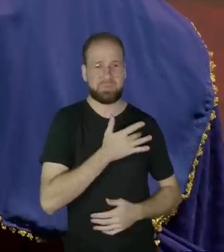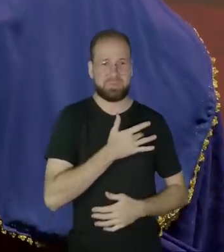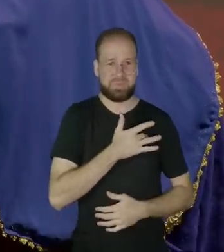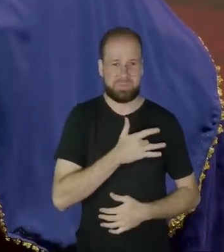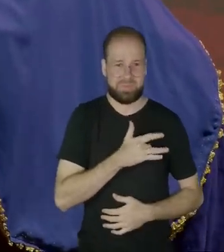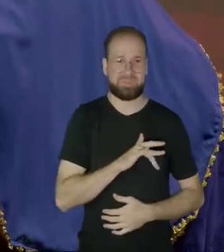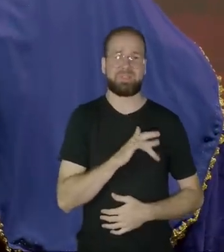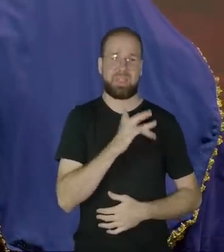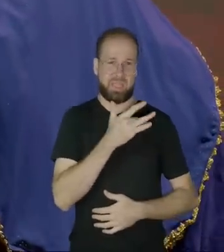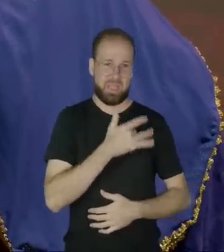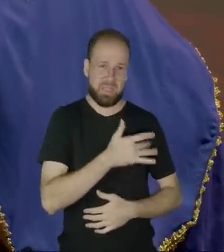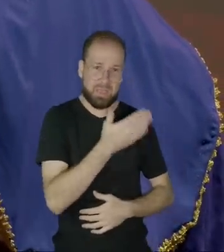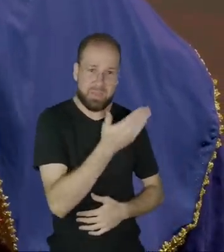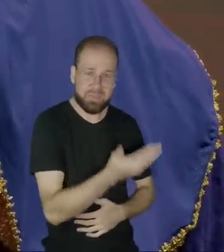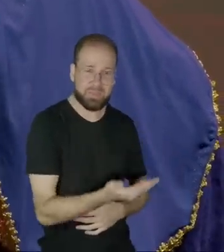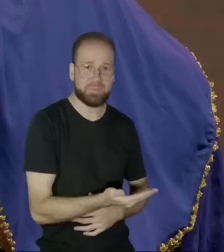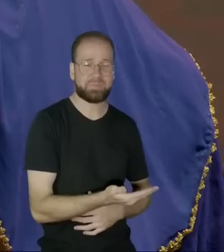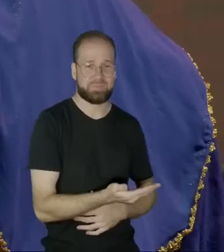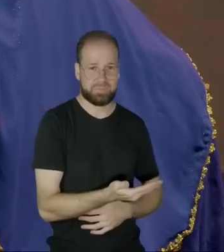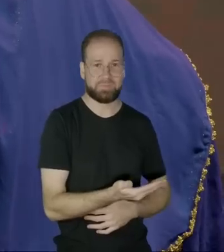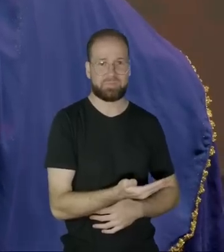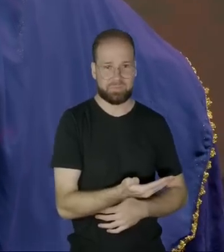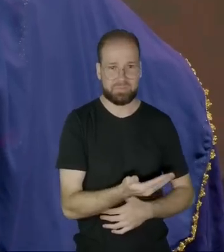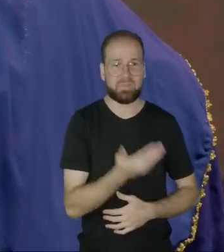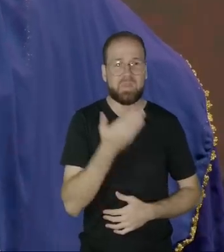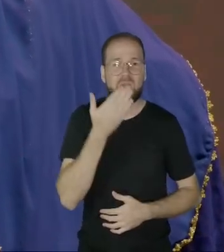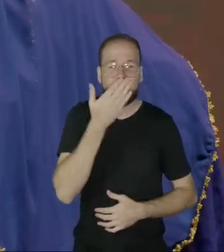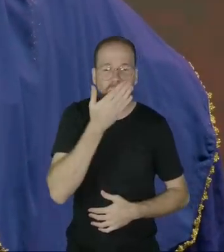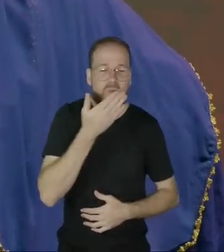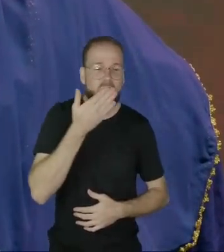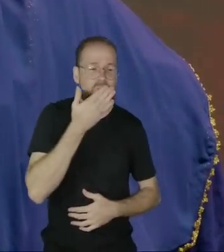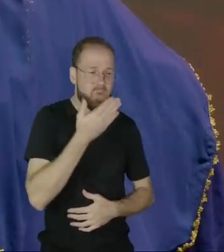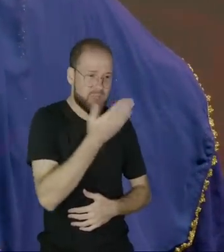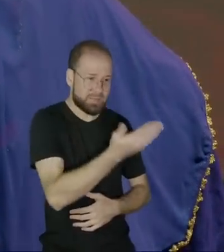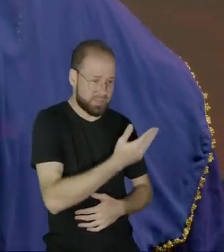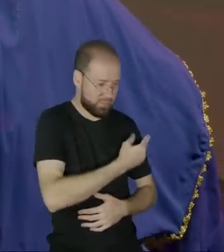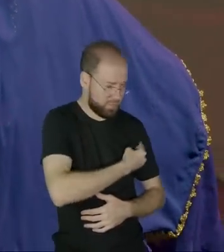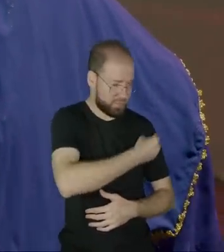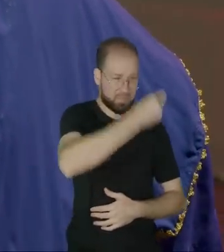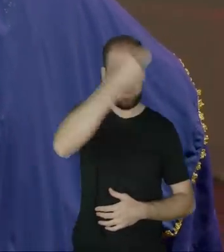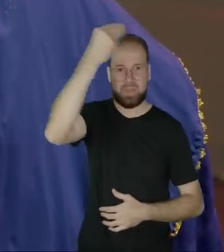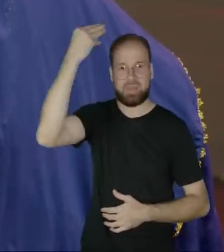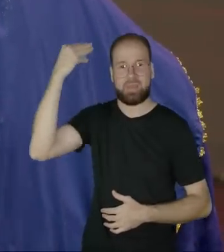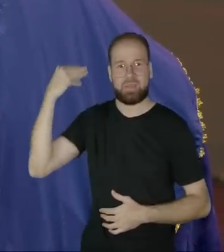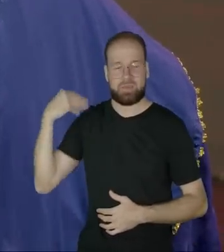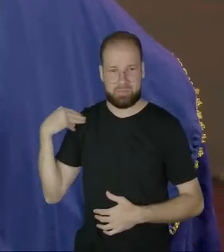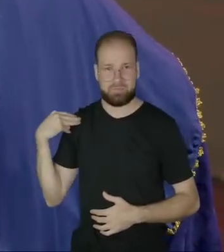ó piedosa, ó doce Virgem Maria.